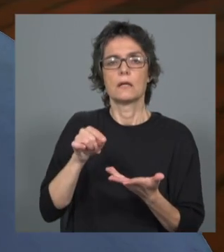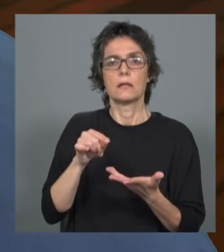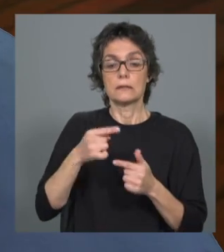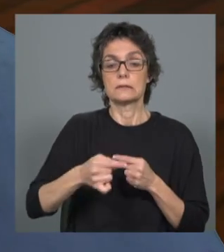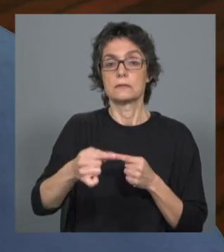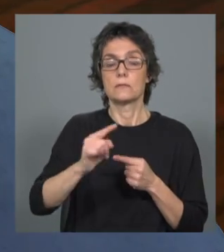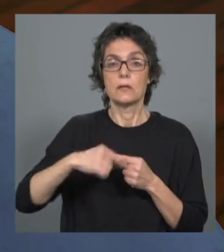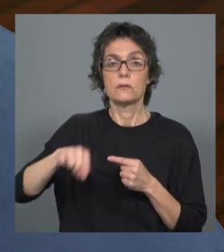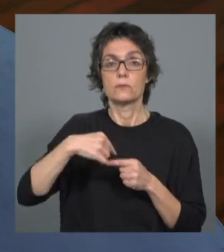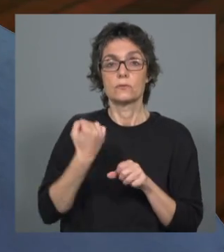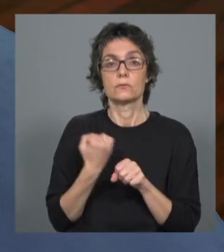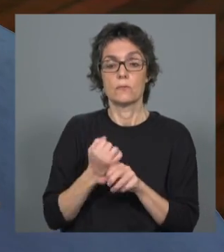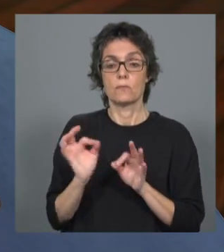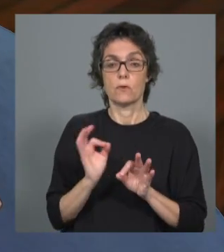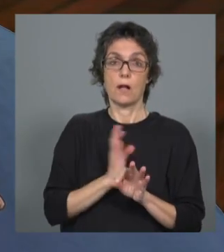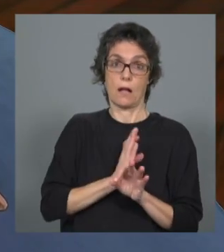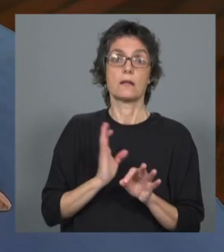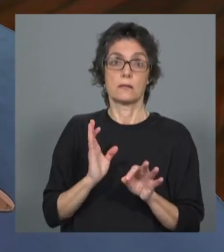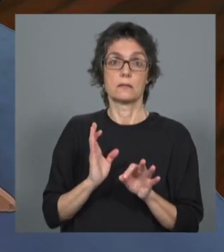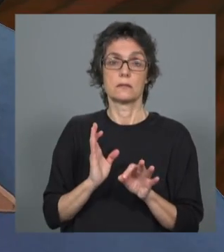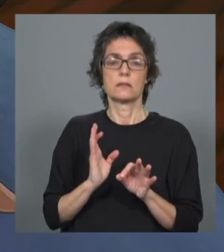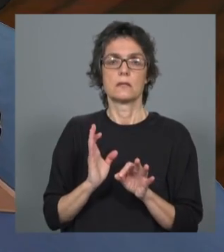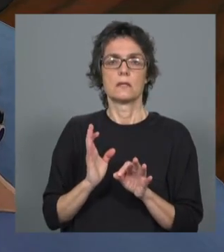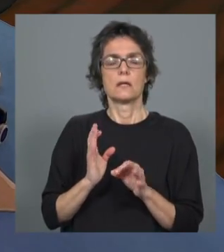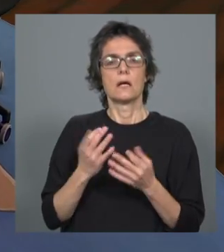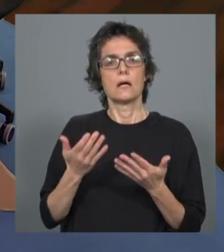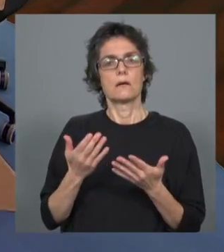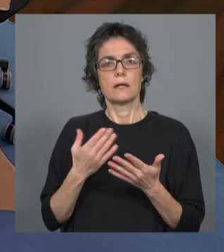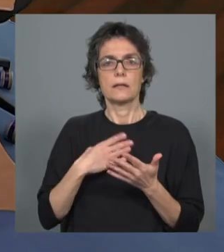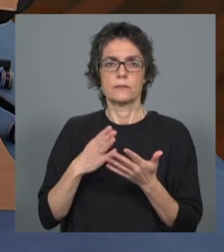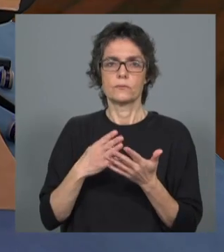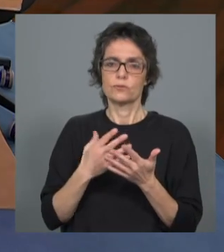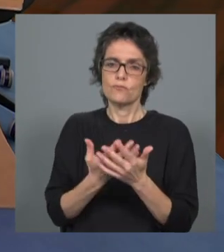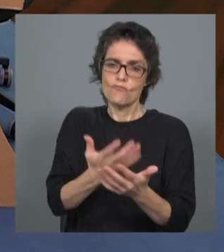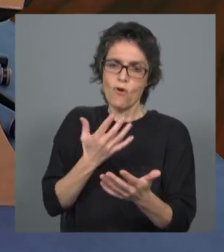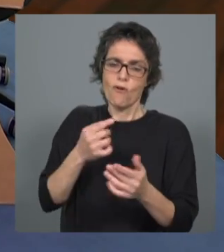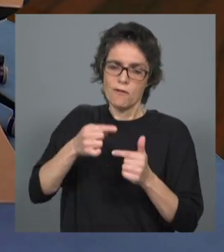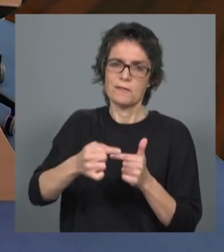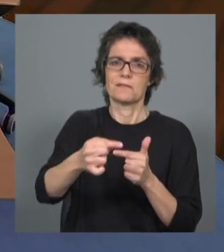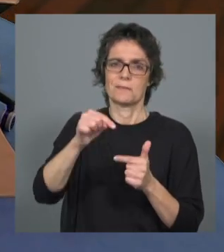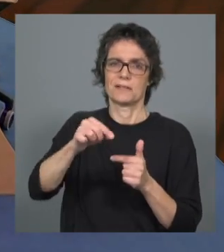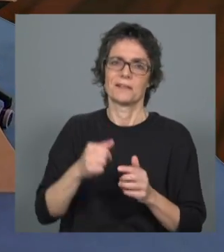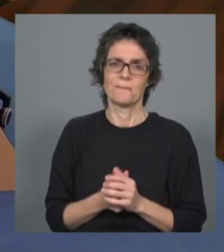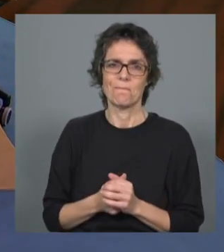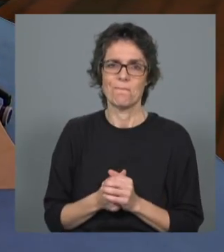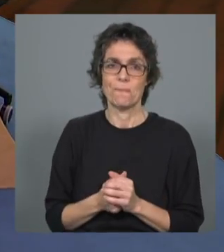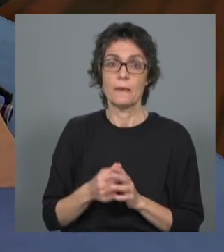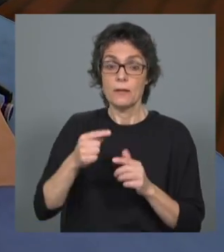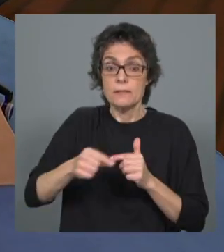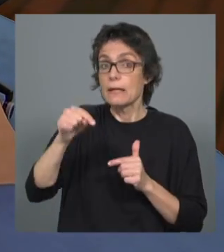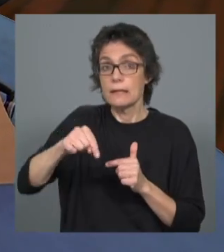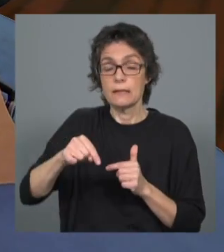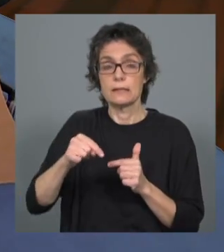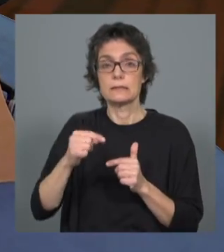com todo o trabalho de preparação que já começou a acontecer nas nossas escolas. Por isso essa semana acaba por ser não só a semana